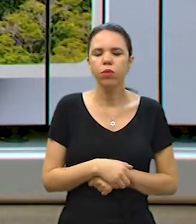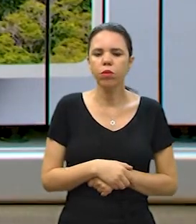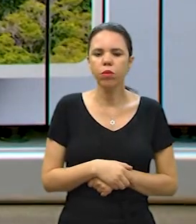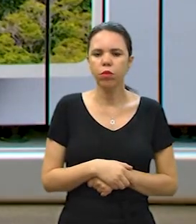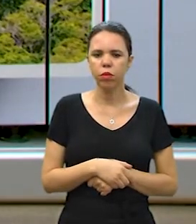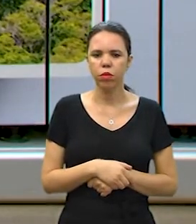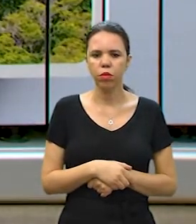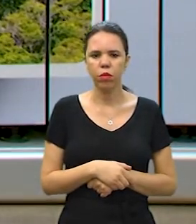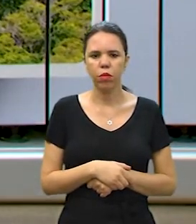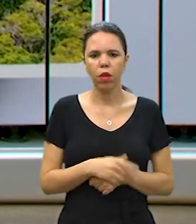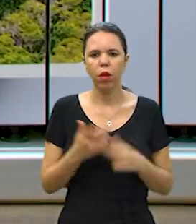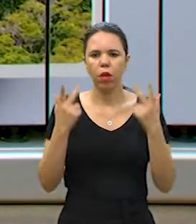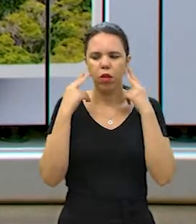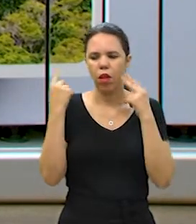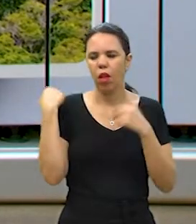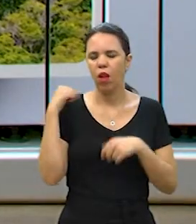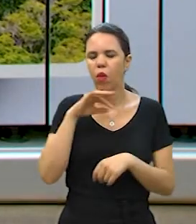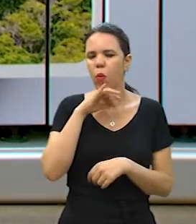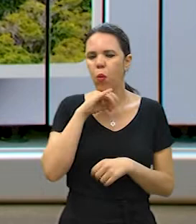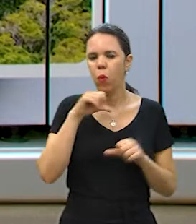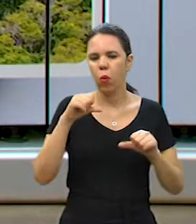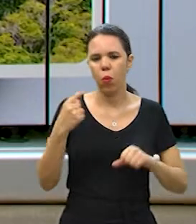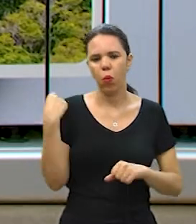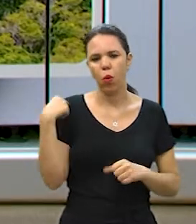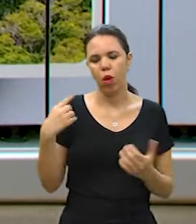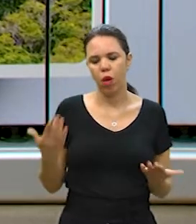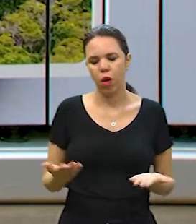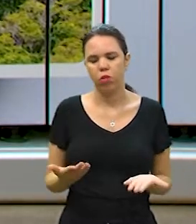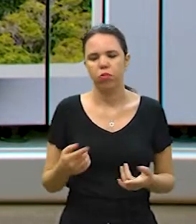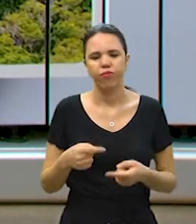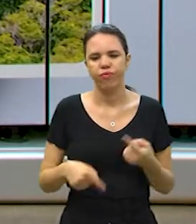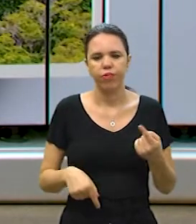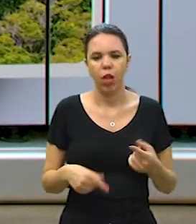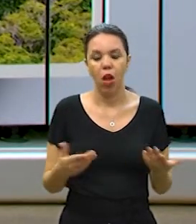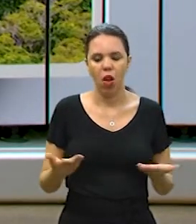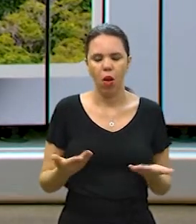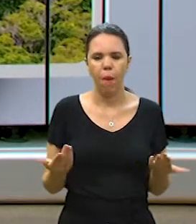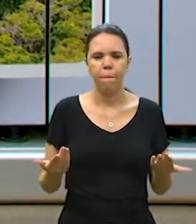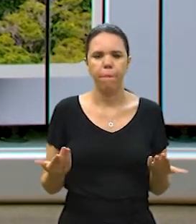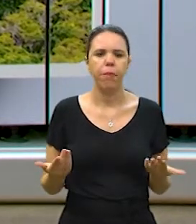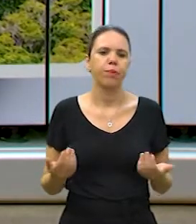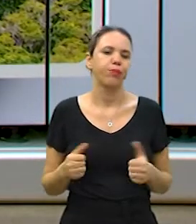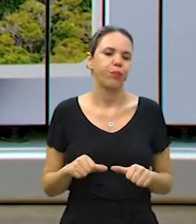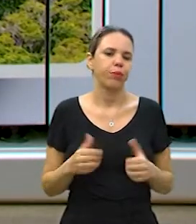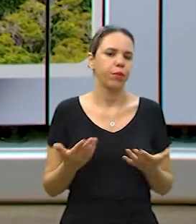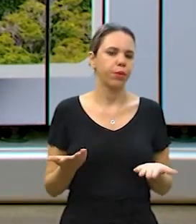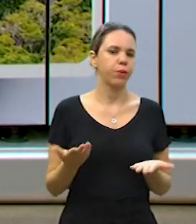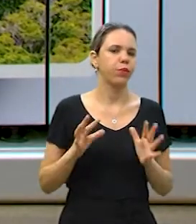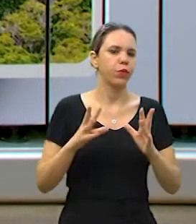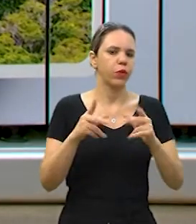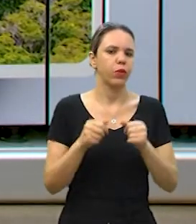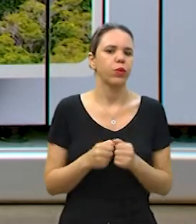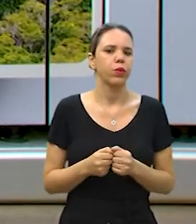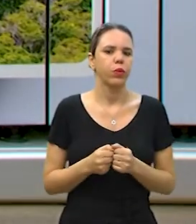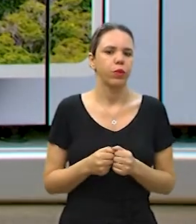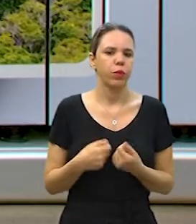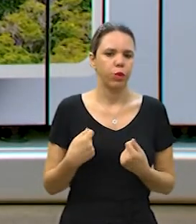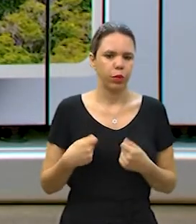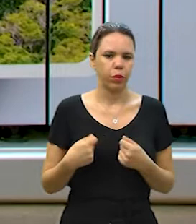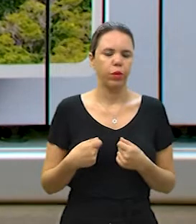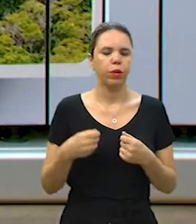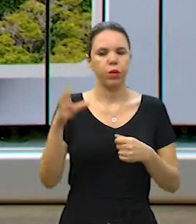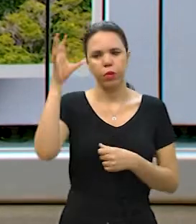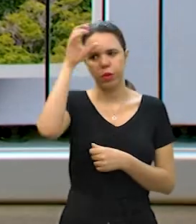nas condições normais, já eram inadequados, agora então. Então, tudo isso demanda